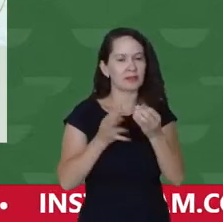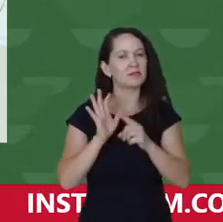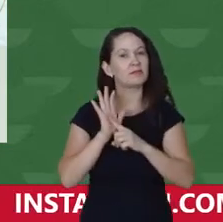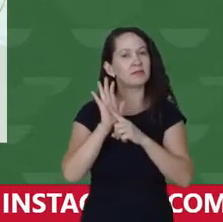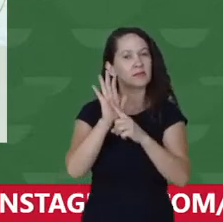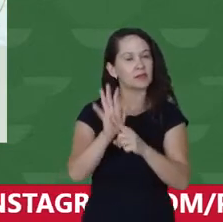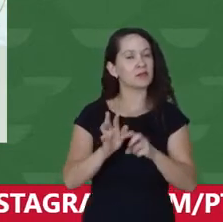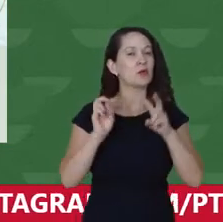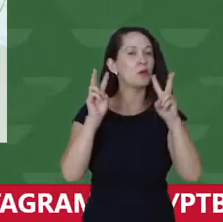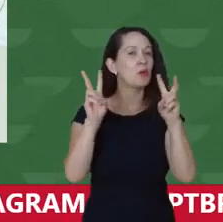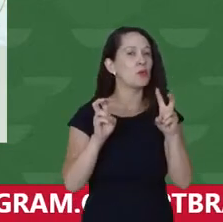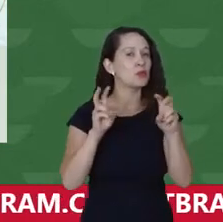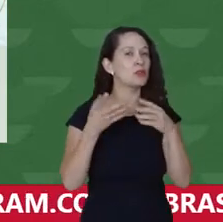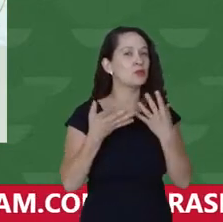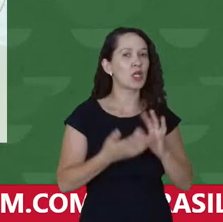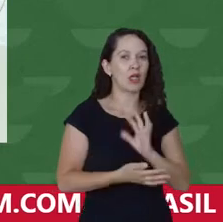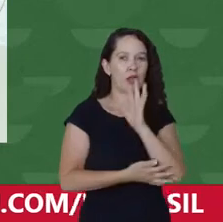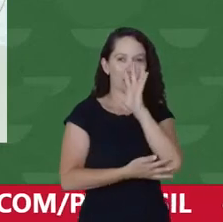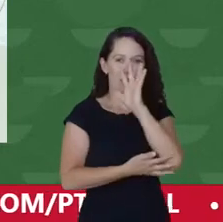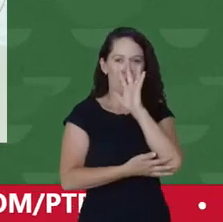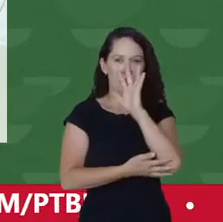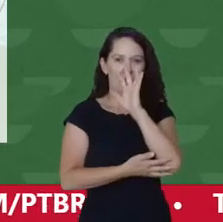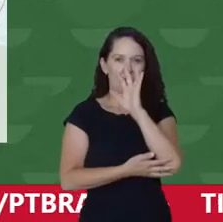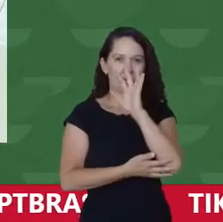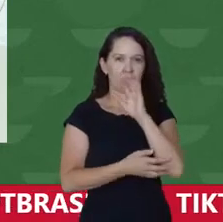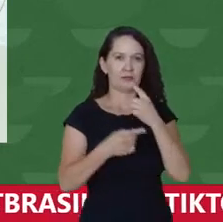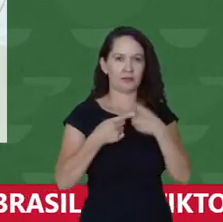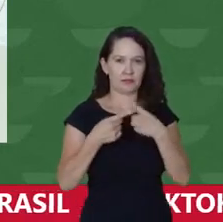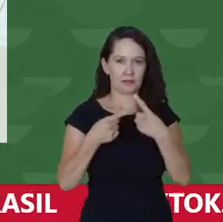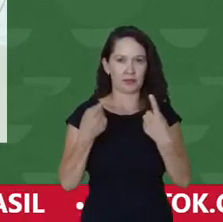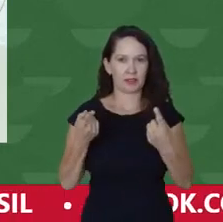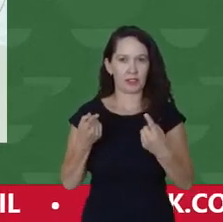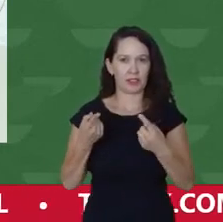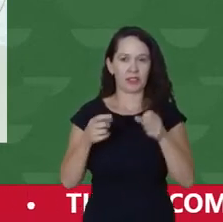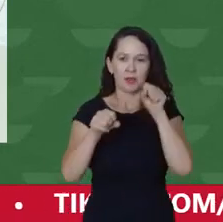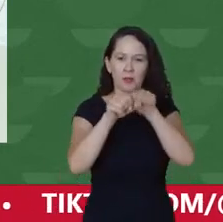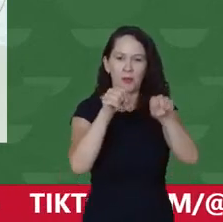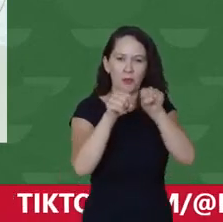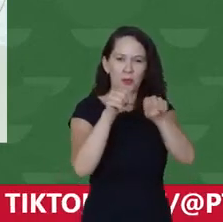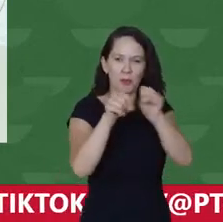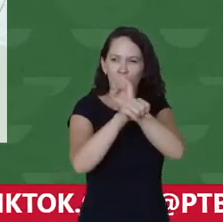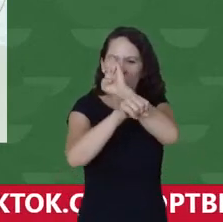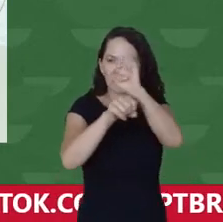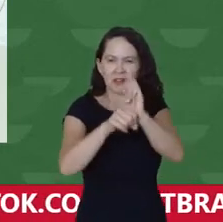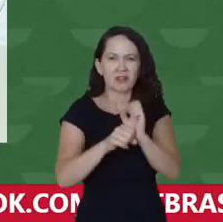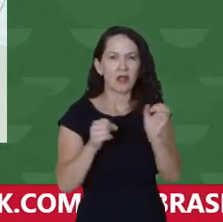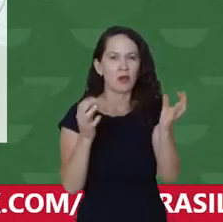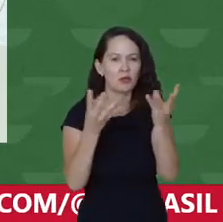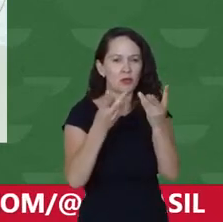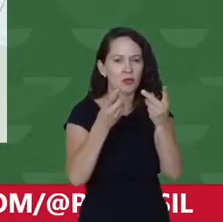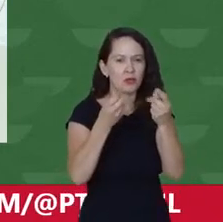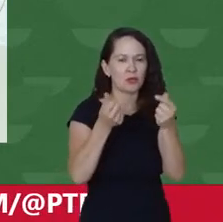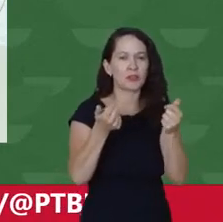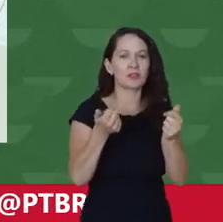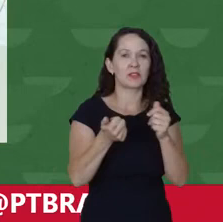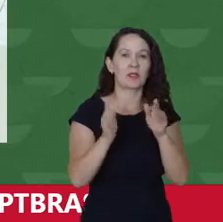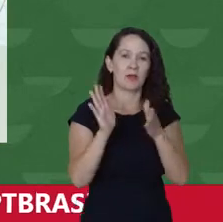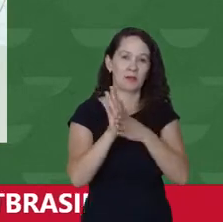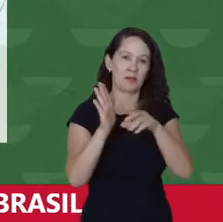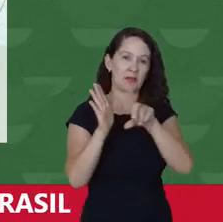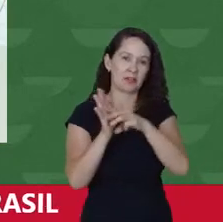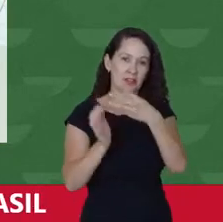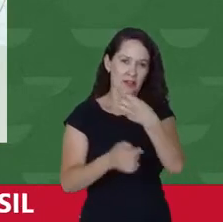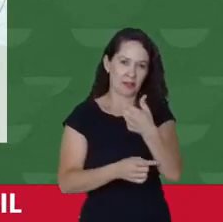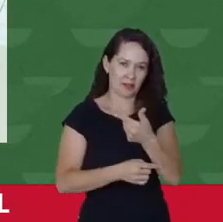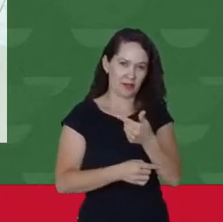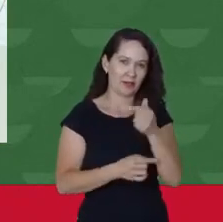o tema da caristia, né? Porque desmontar o Estado, que é o que a PEC 32